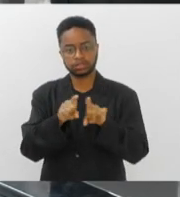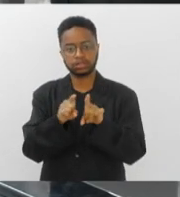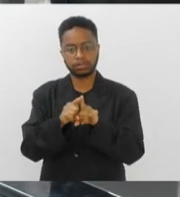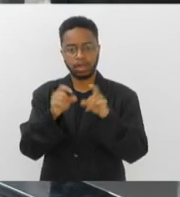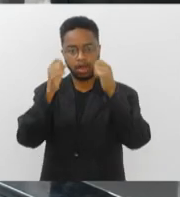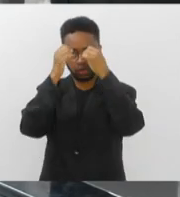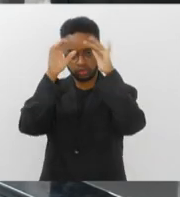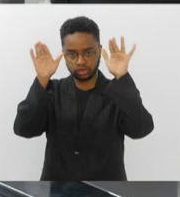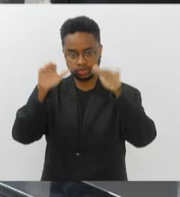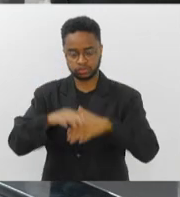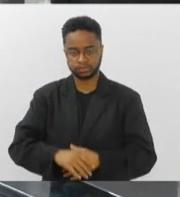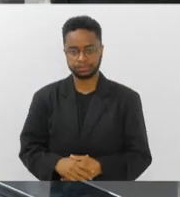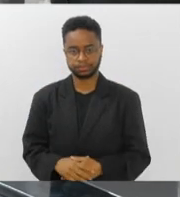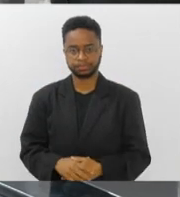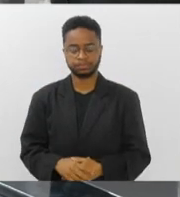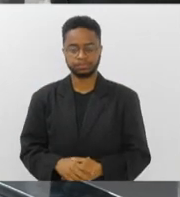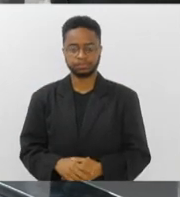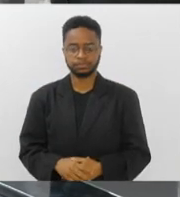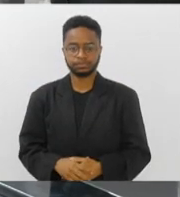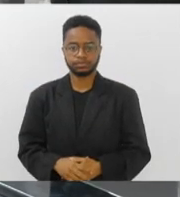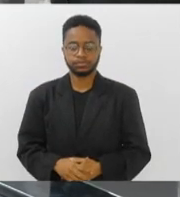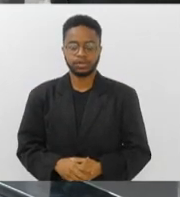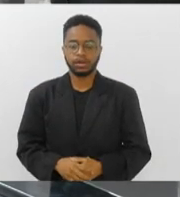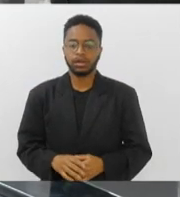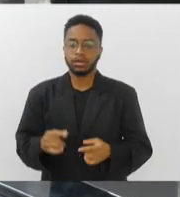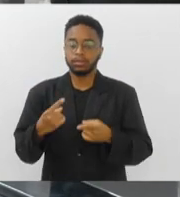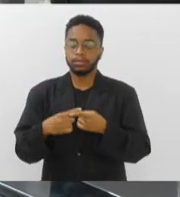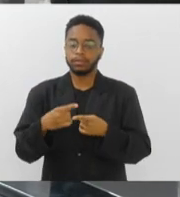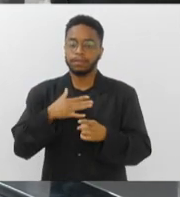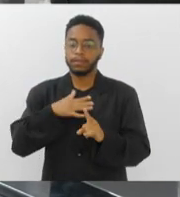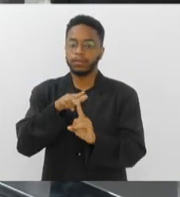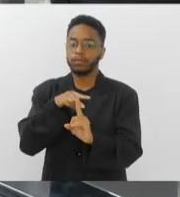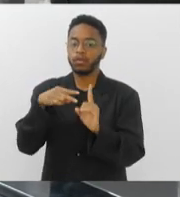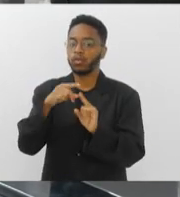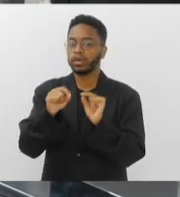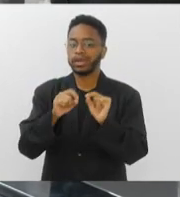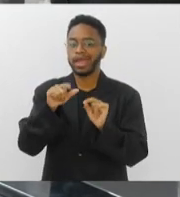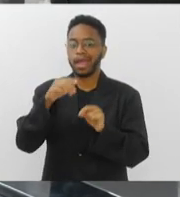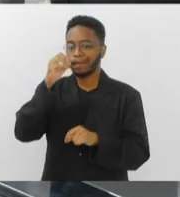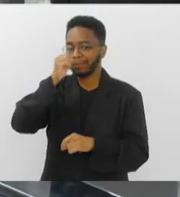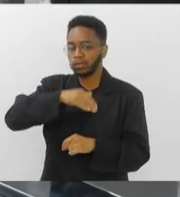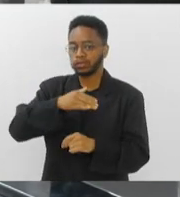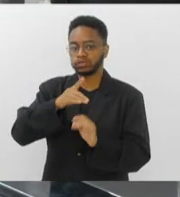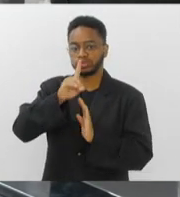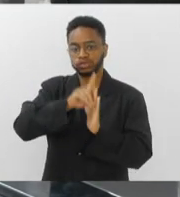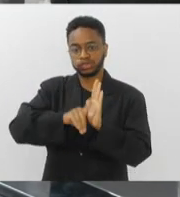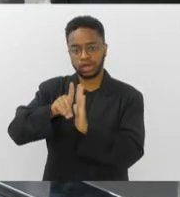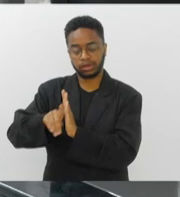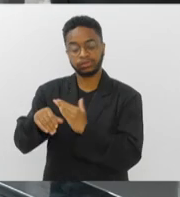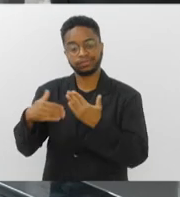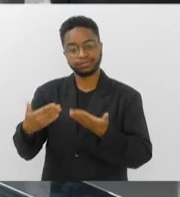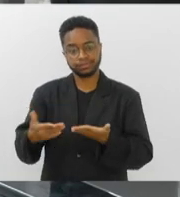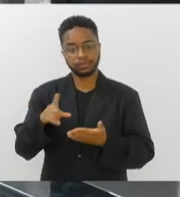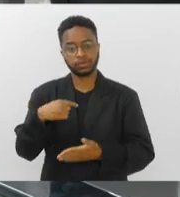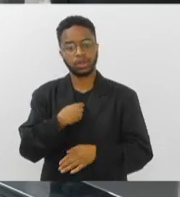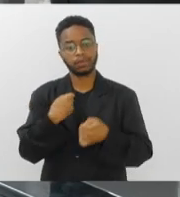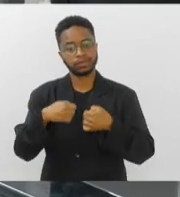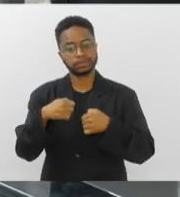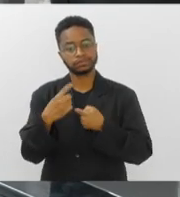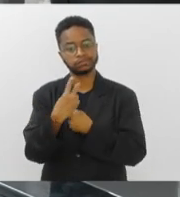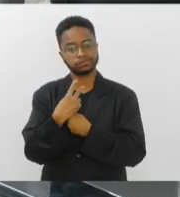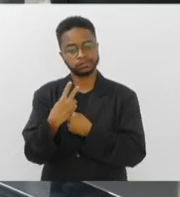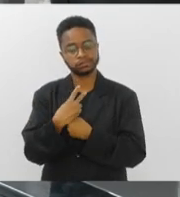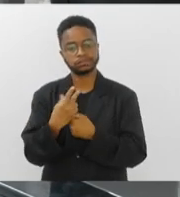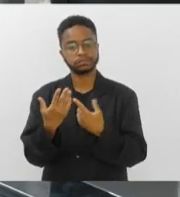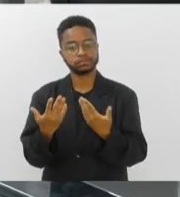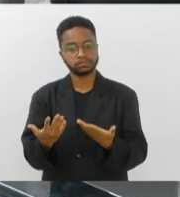do espectro autista, o que também, ao meu ver, é um abuso de direito. No entanto, a gente tem que se precaver, e